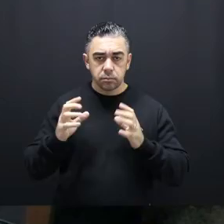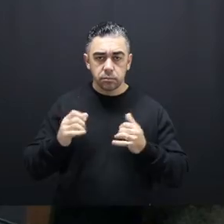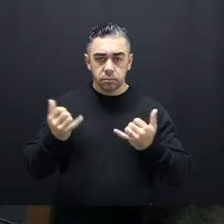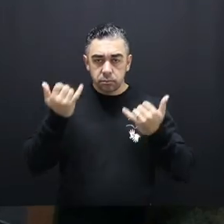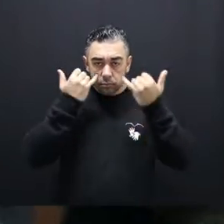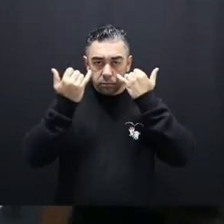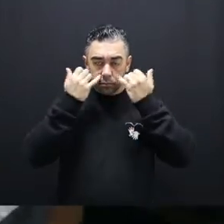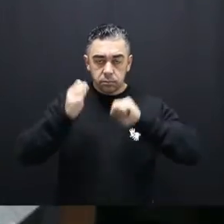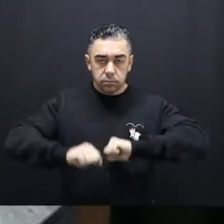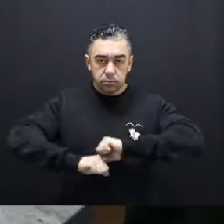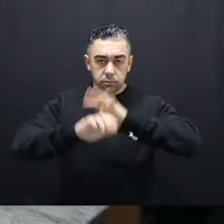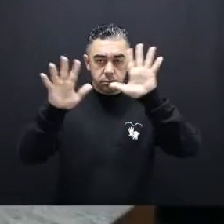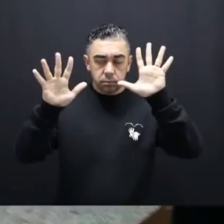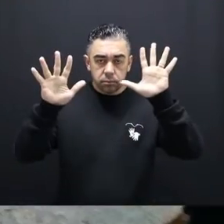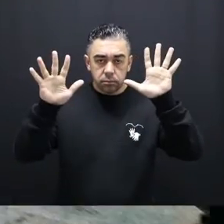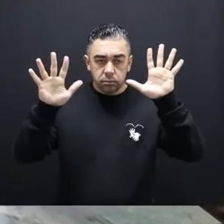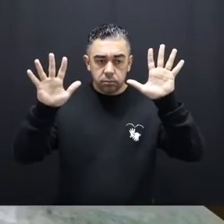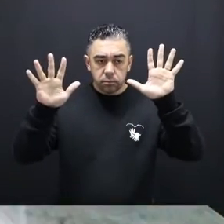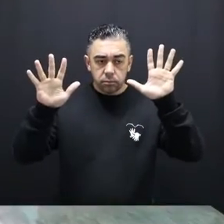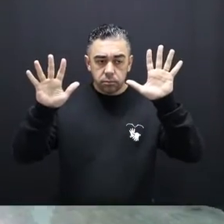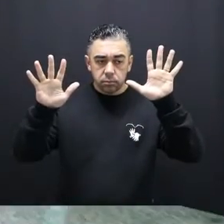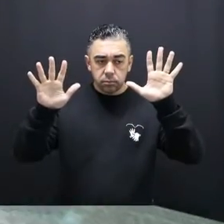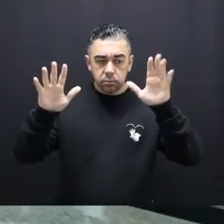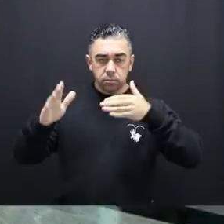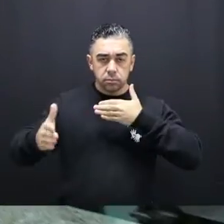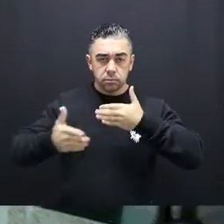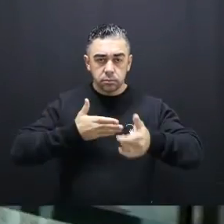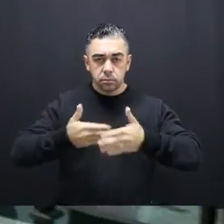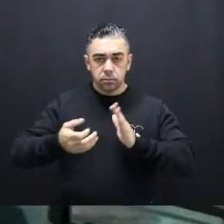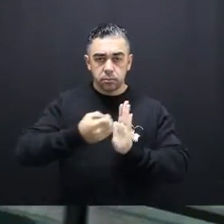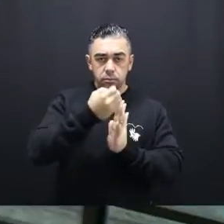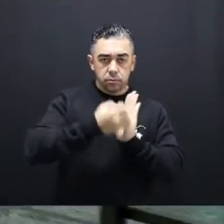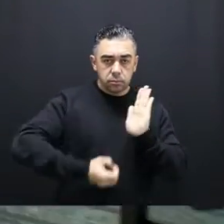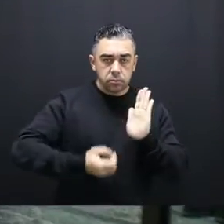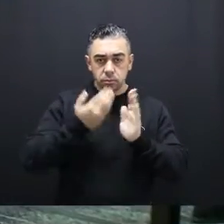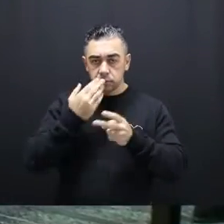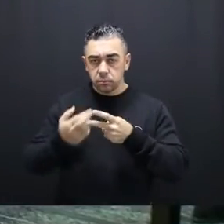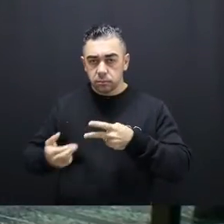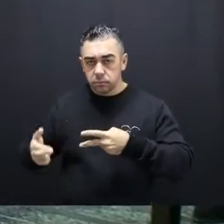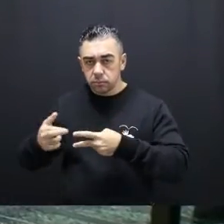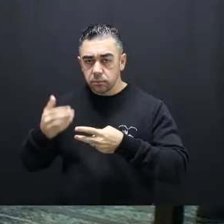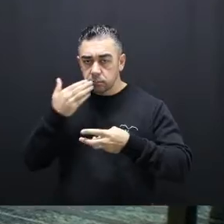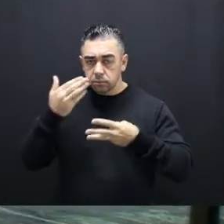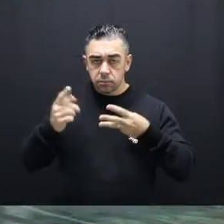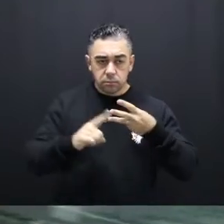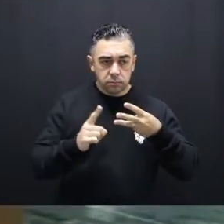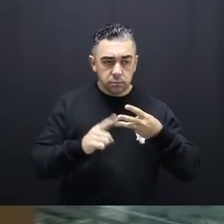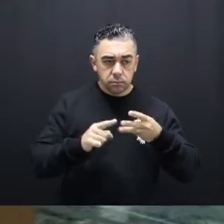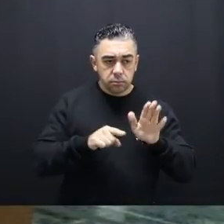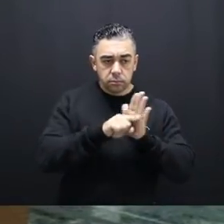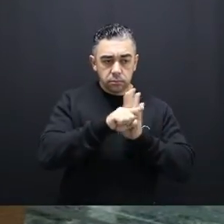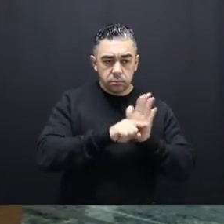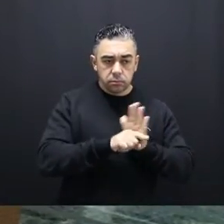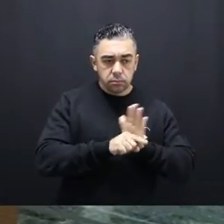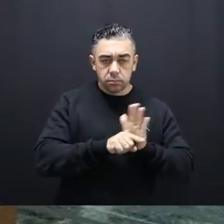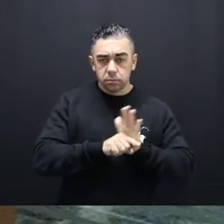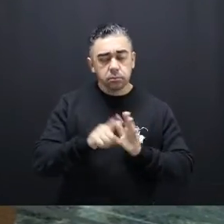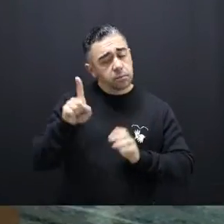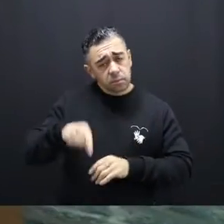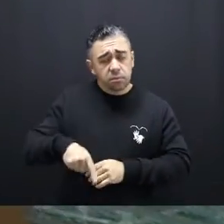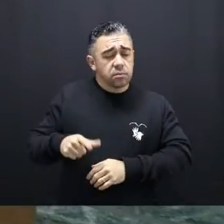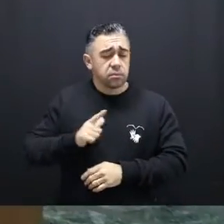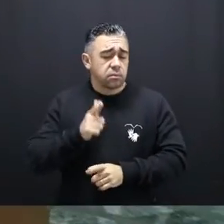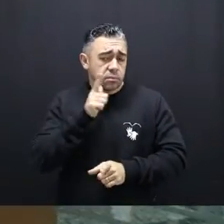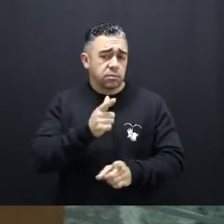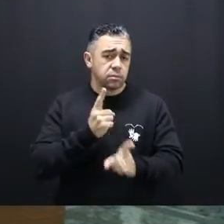mãe informação pública é uma informação que Independente se for por um ofício um requerimento é um pedido verbal uma busca no Portal da Transparência ela vai ser